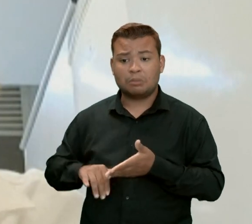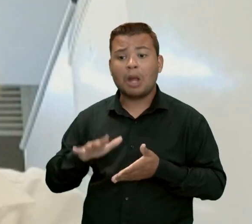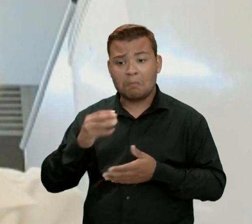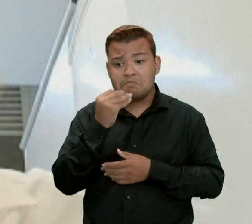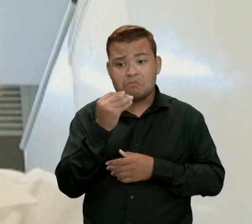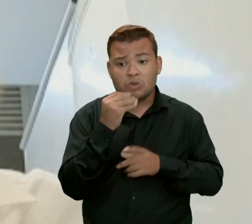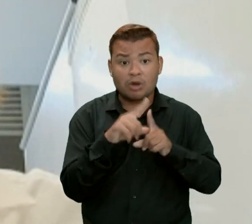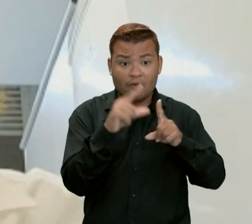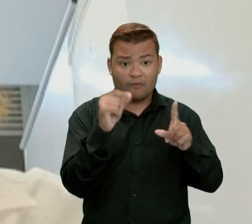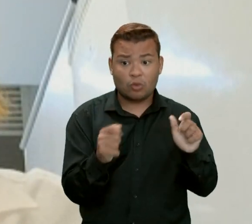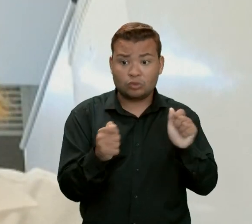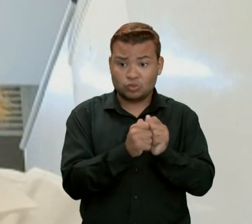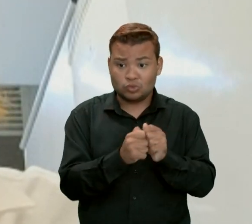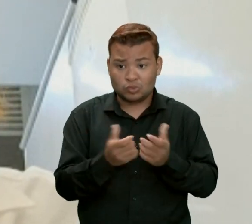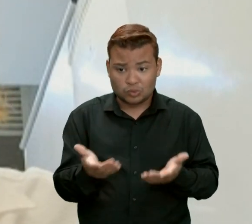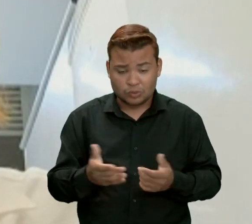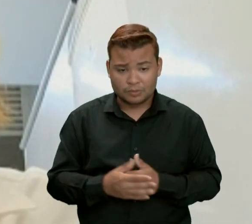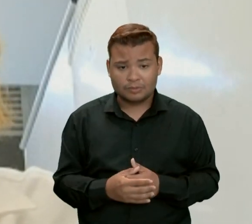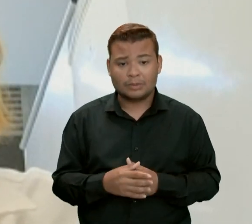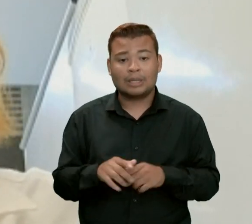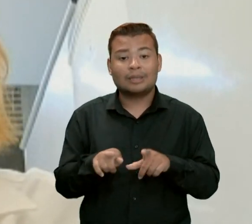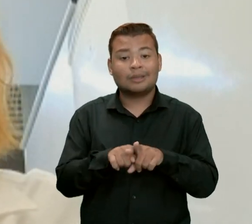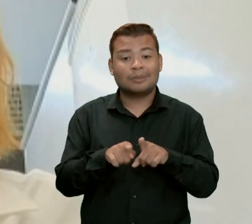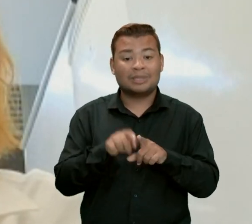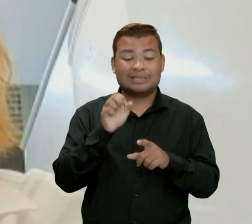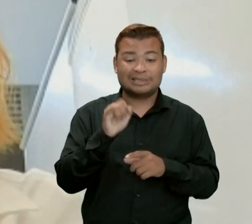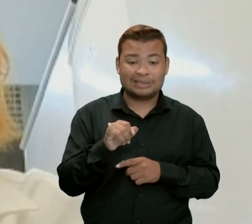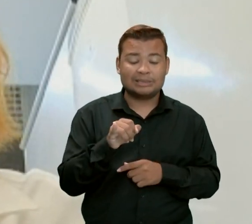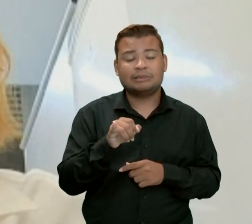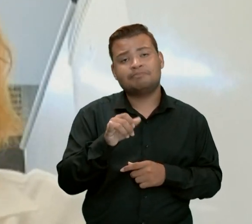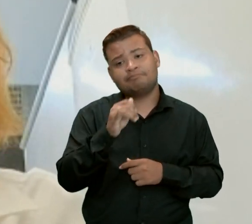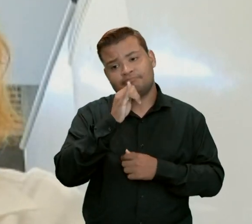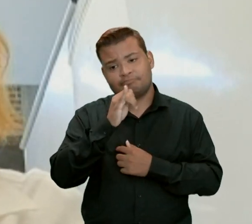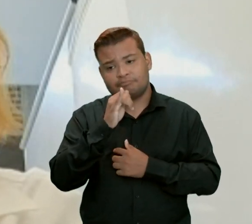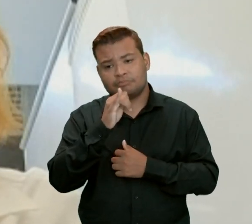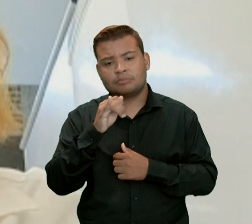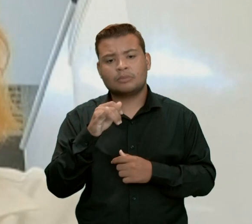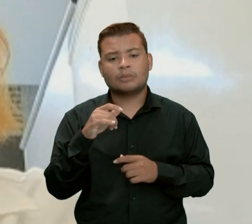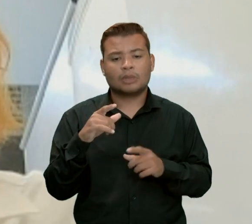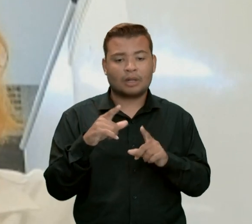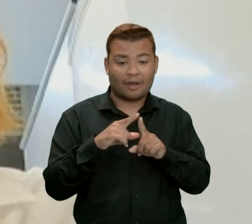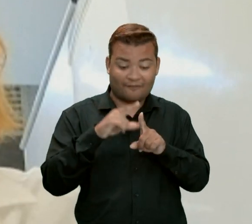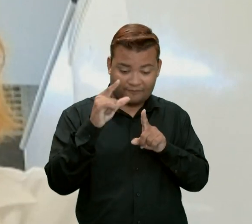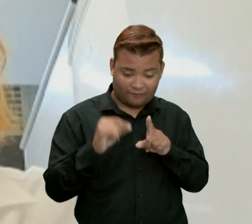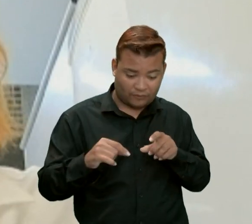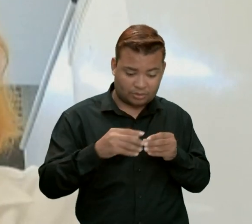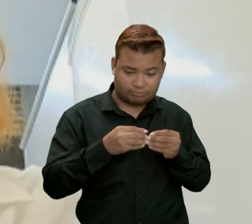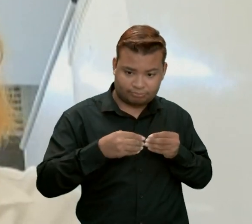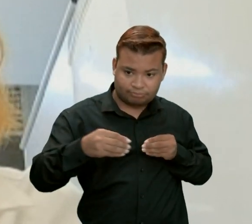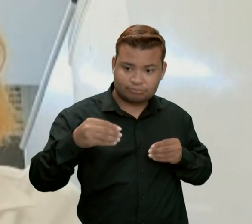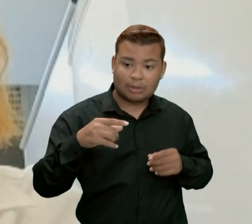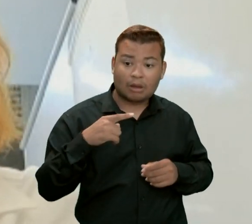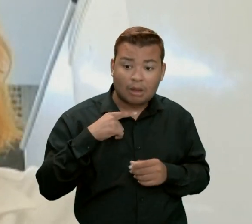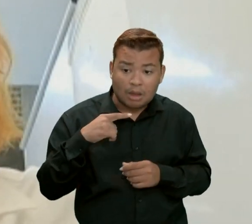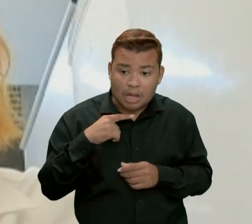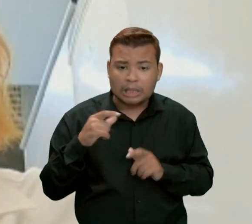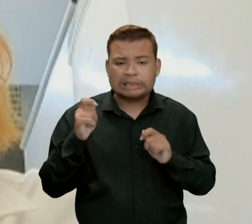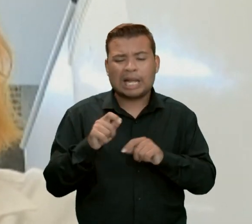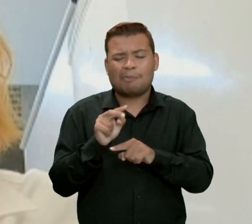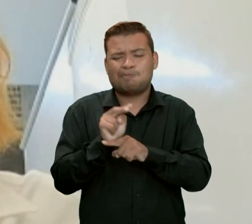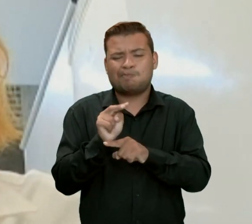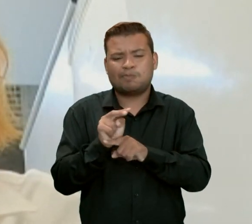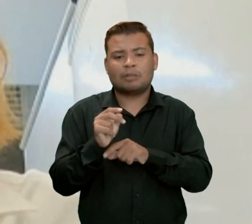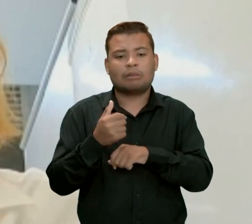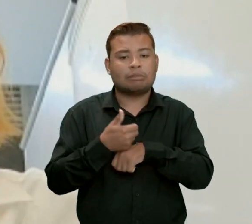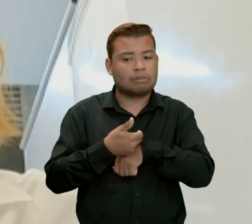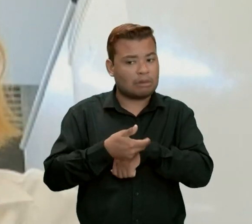com, inclusive, a conservação do alimento. Se você fica com a rama, ela conserva muito mais tempo que sem a